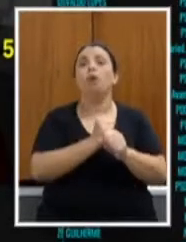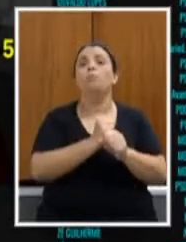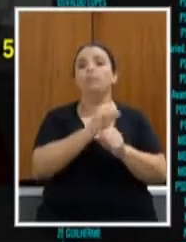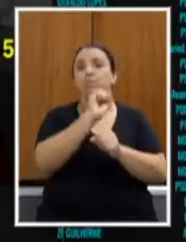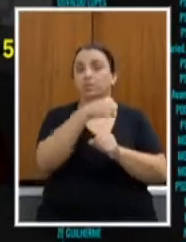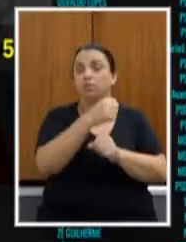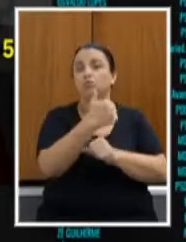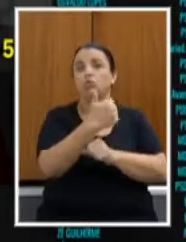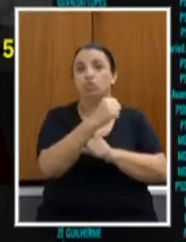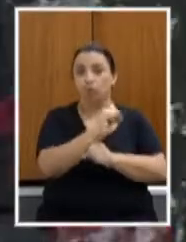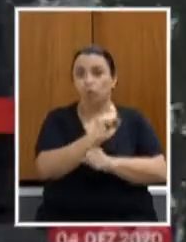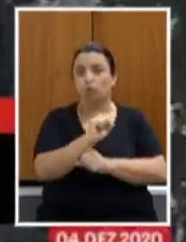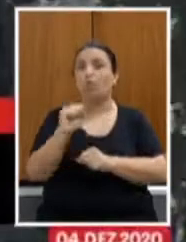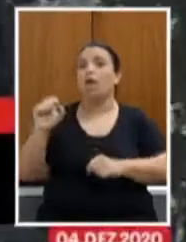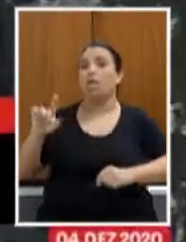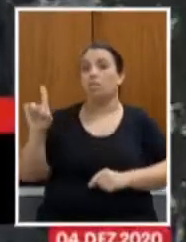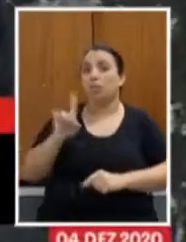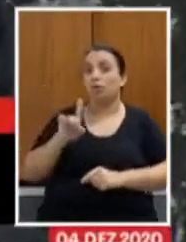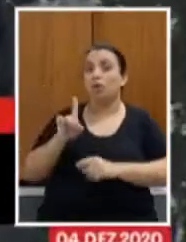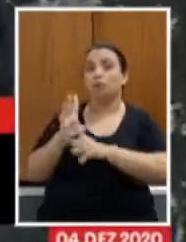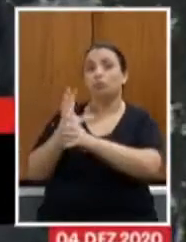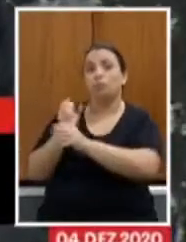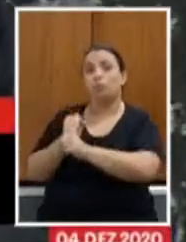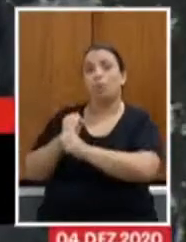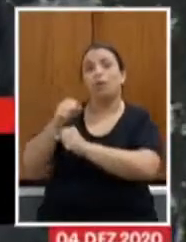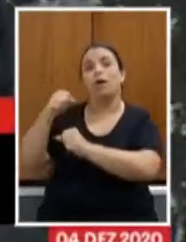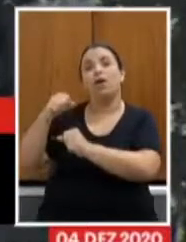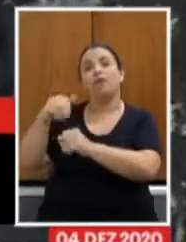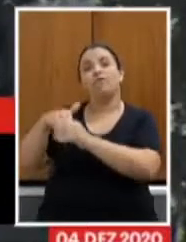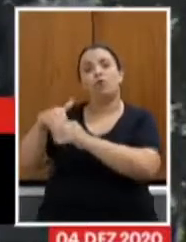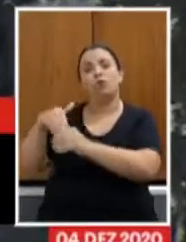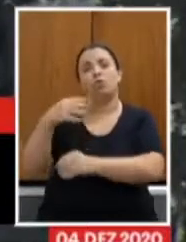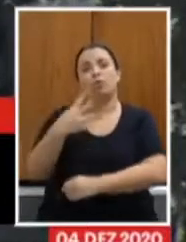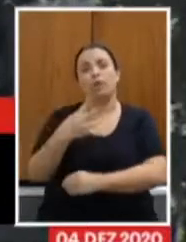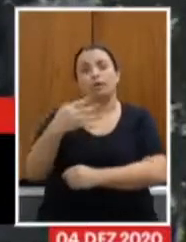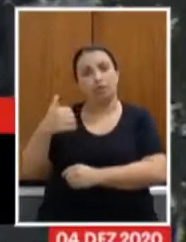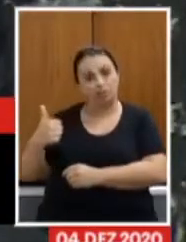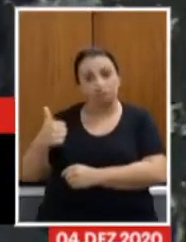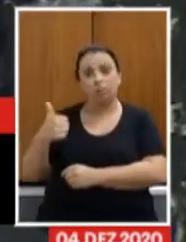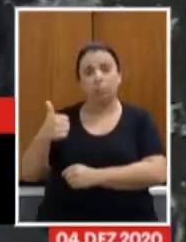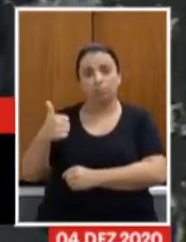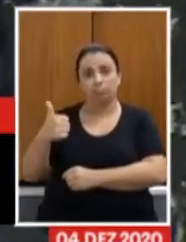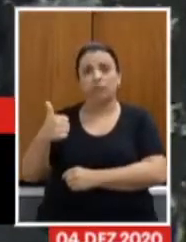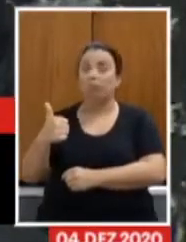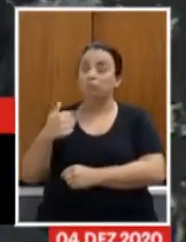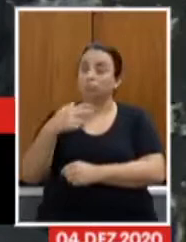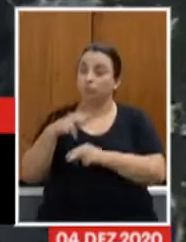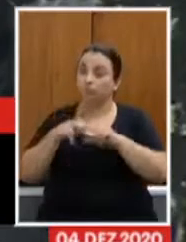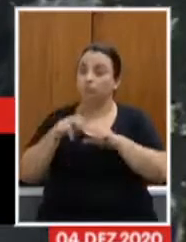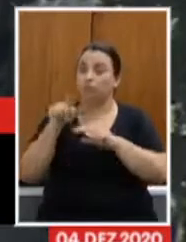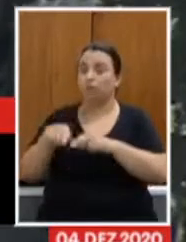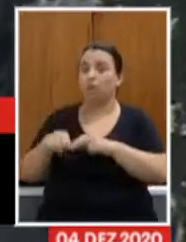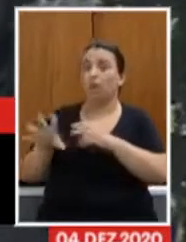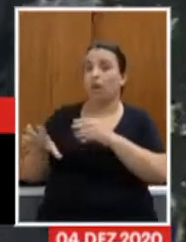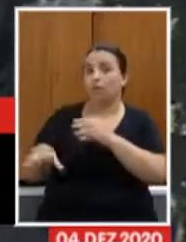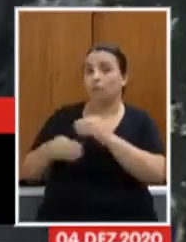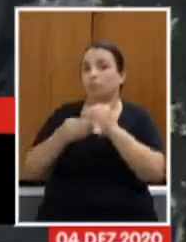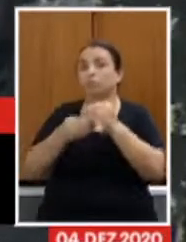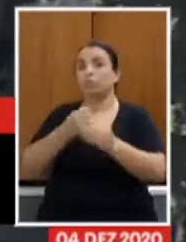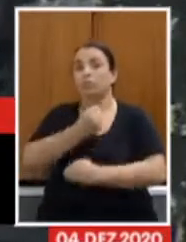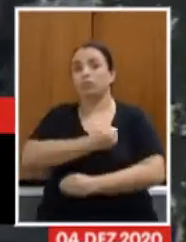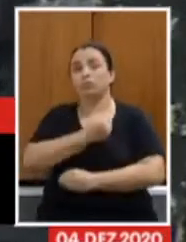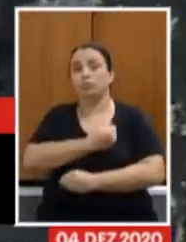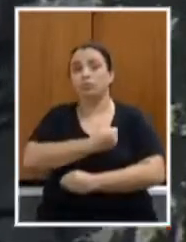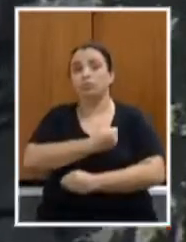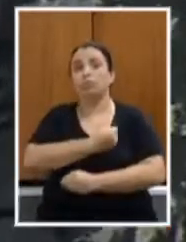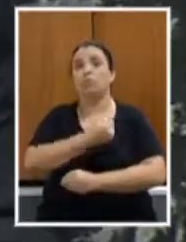e senhores deputados, votaram não 41 senhoras e senhores deputados, portanto está rejeitada a